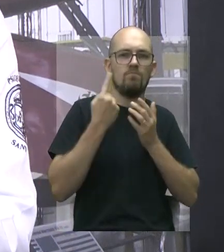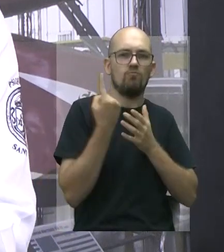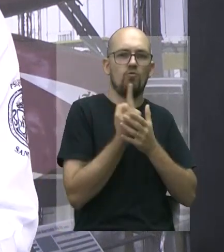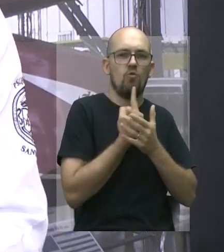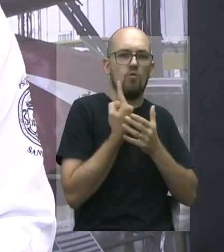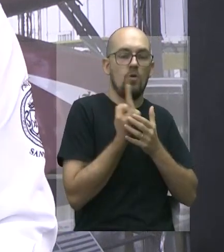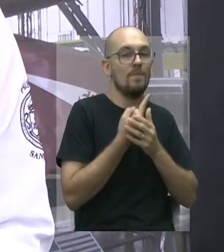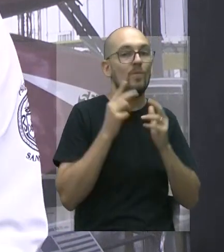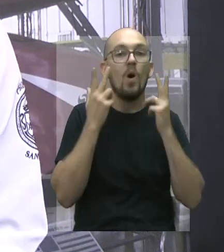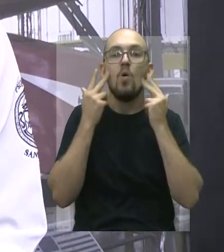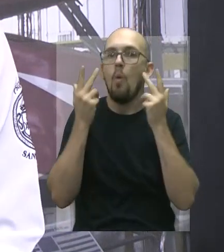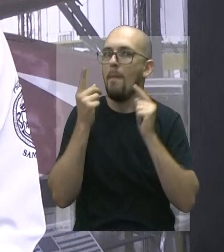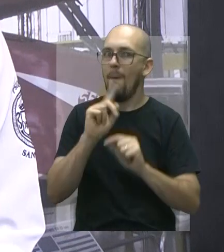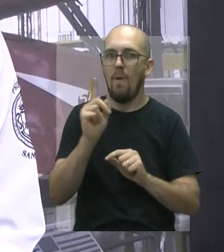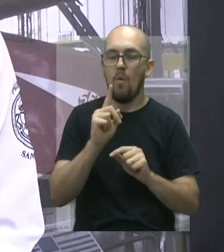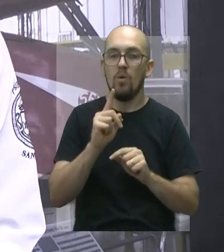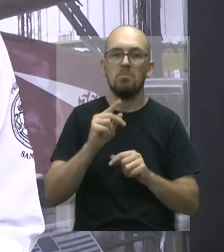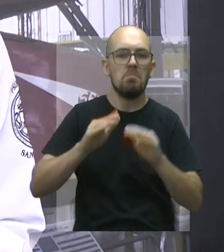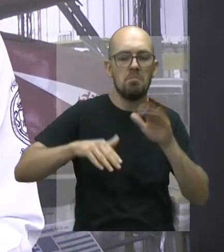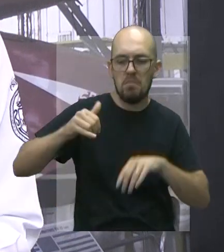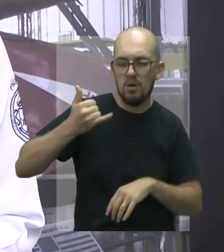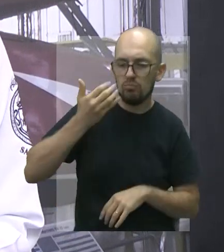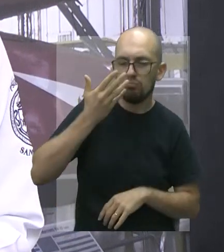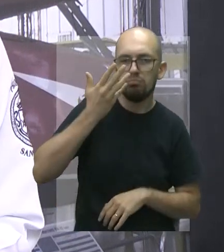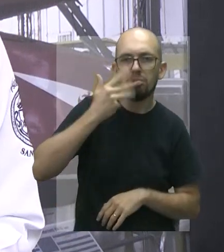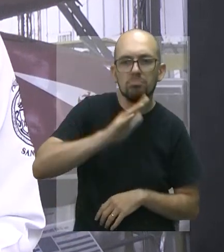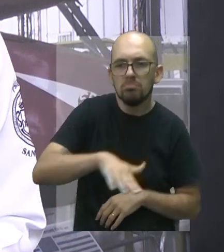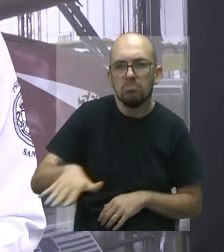criança, do adulto, inclusive do idoso também.